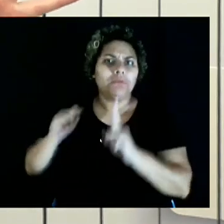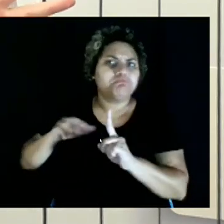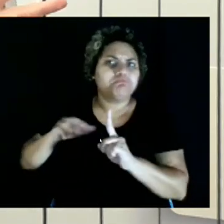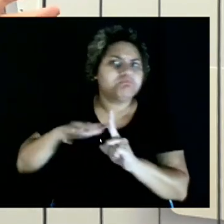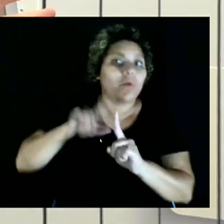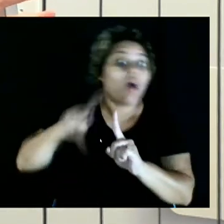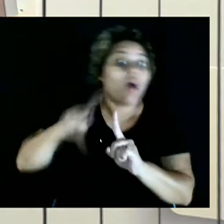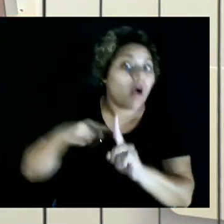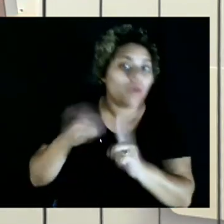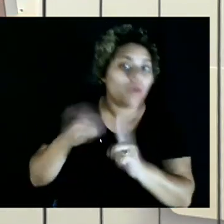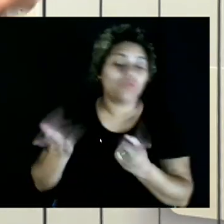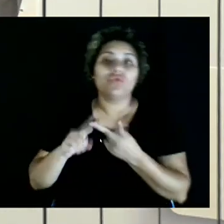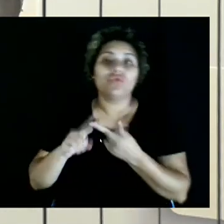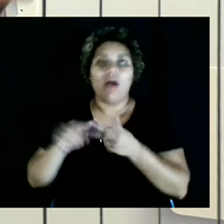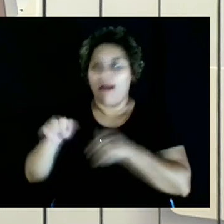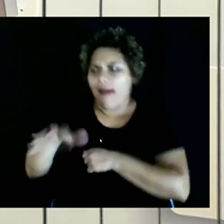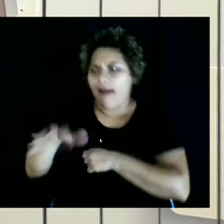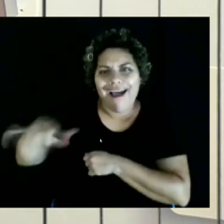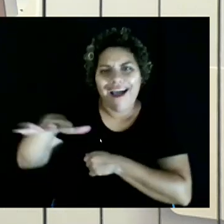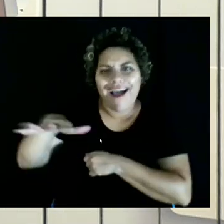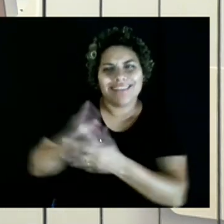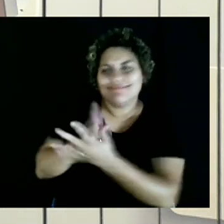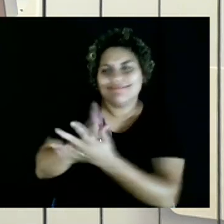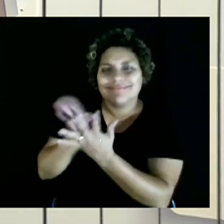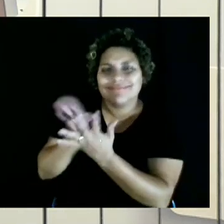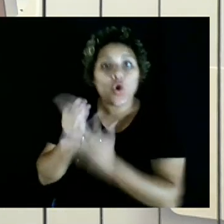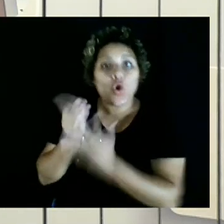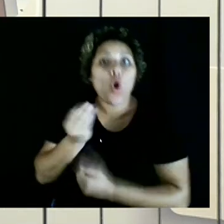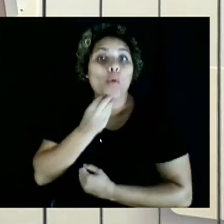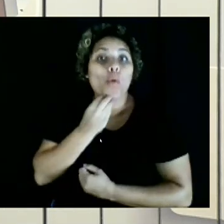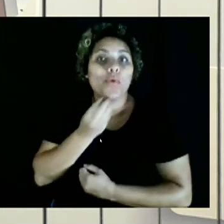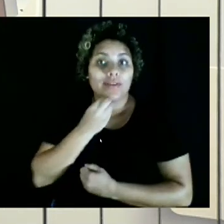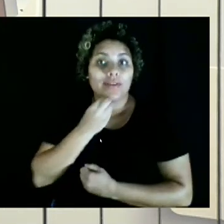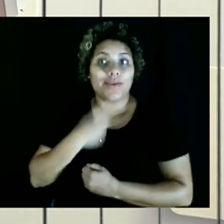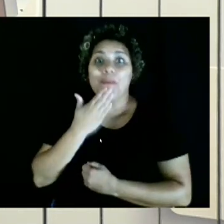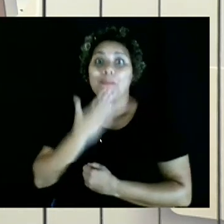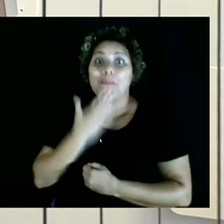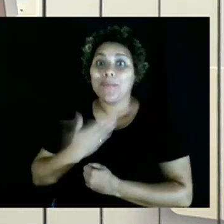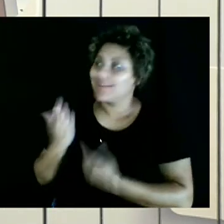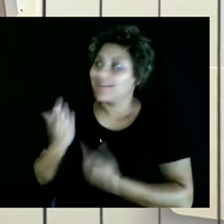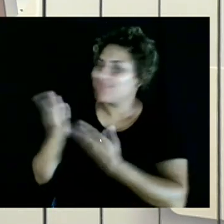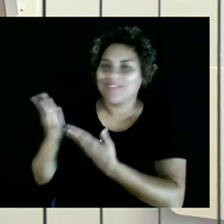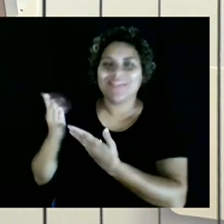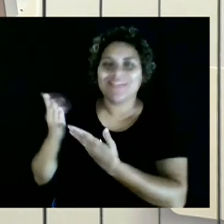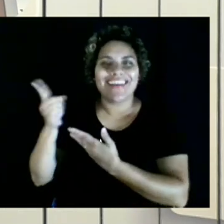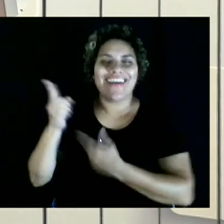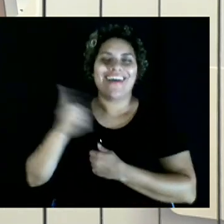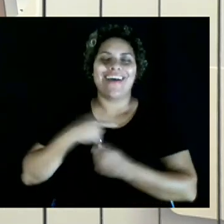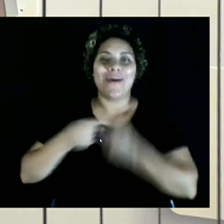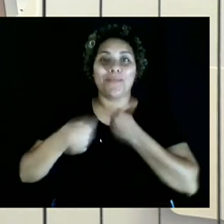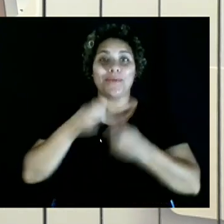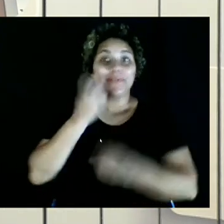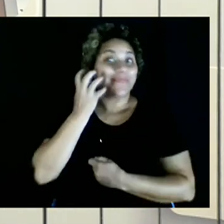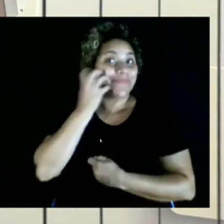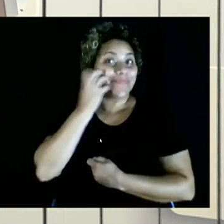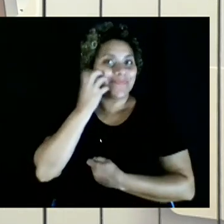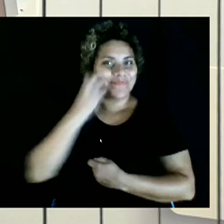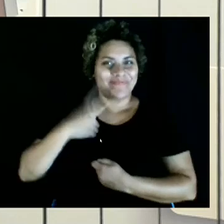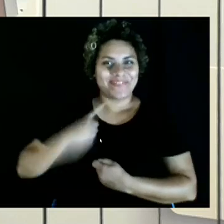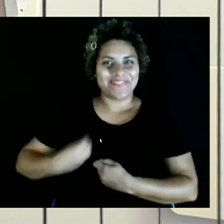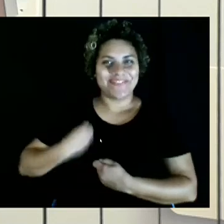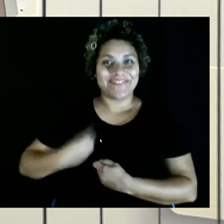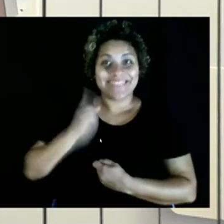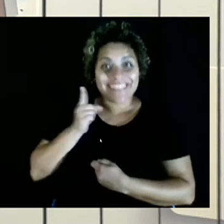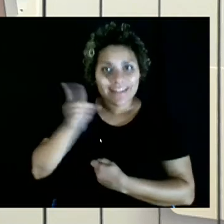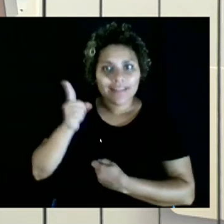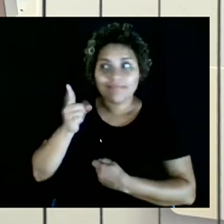o maior número de oportunidades, eu aciono o repórter André Aranha, que está no local e vai nos trazer as informações. Seja